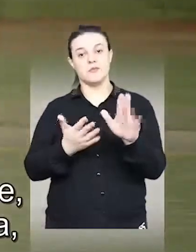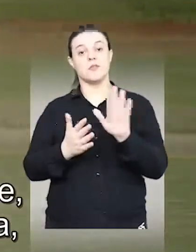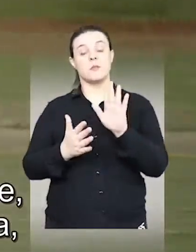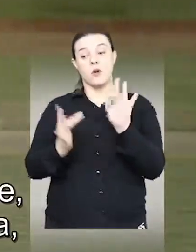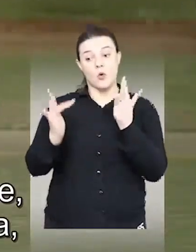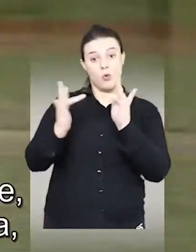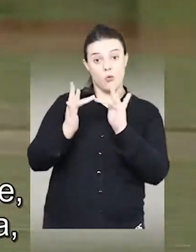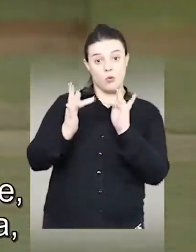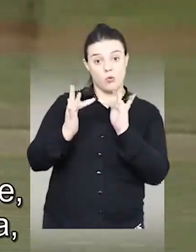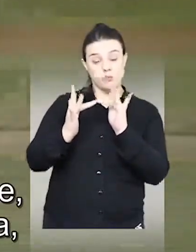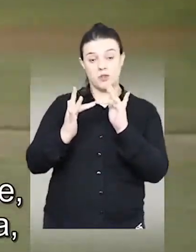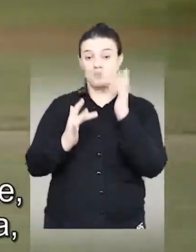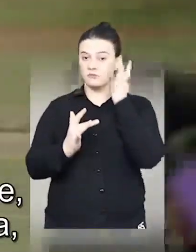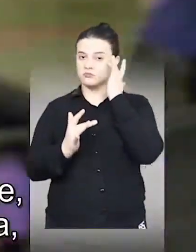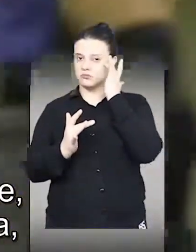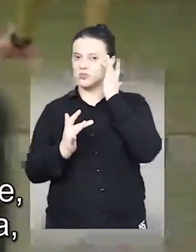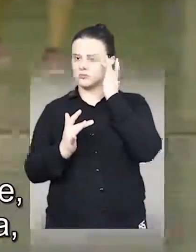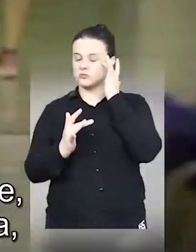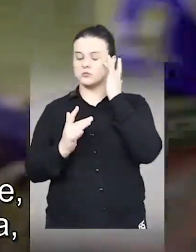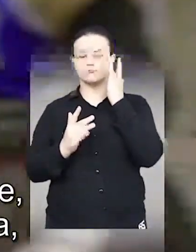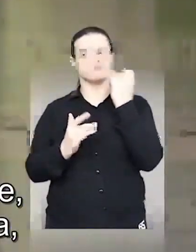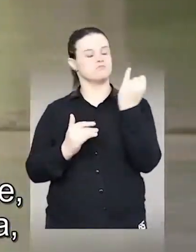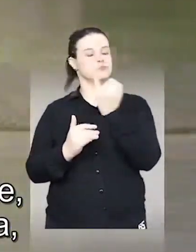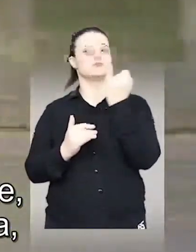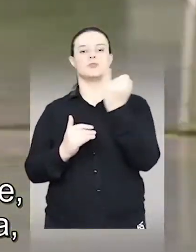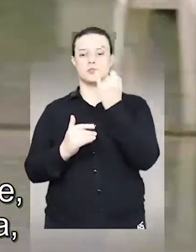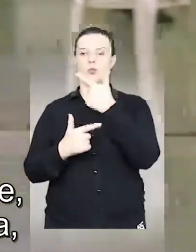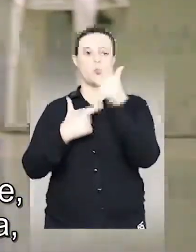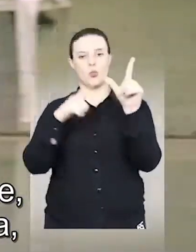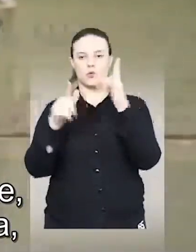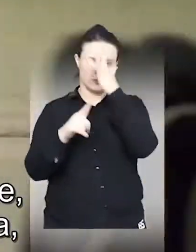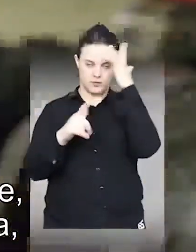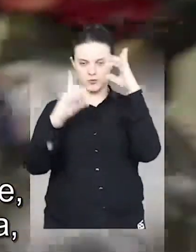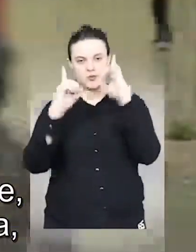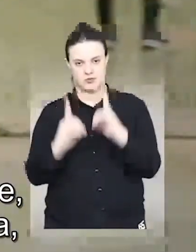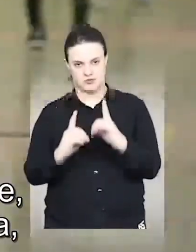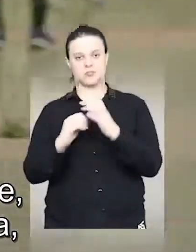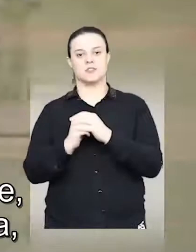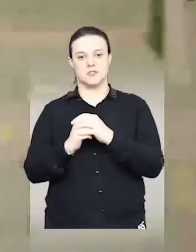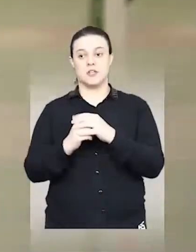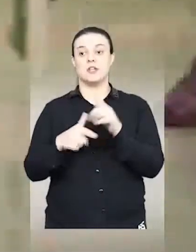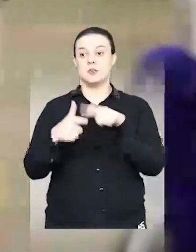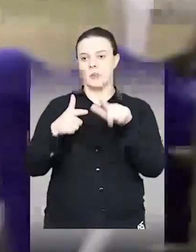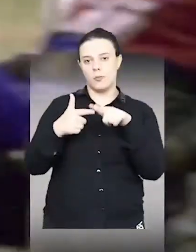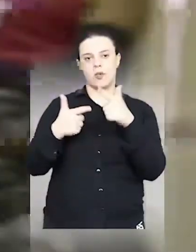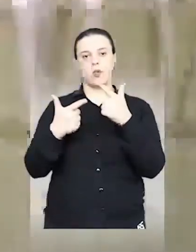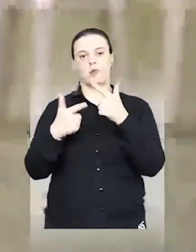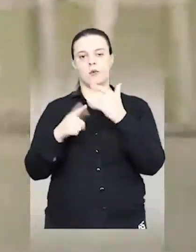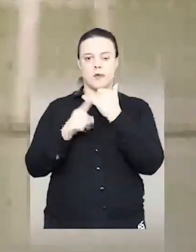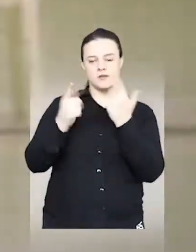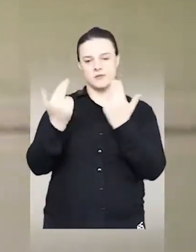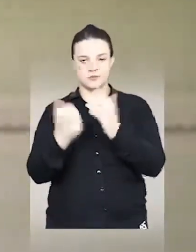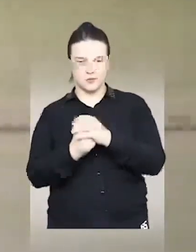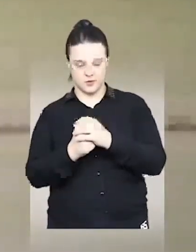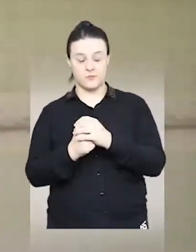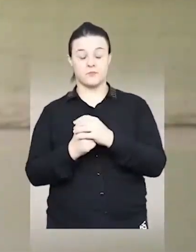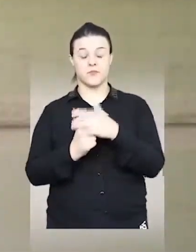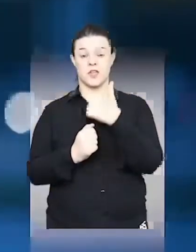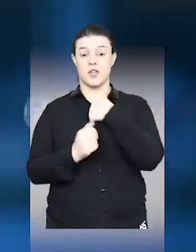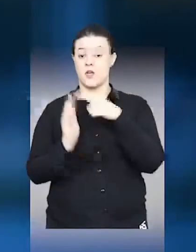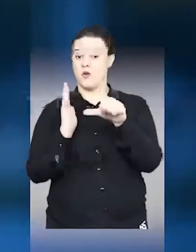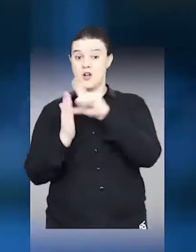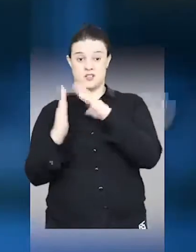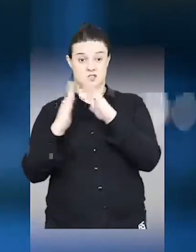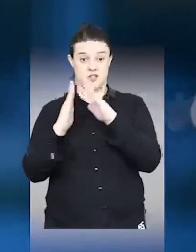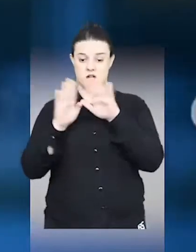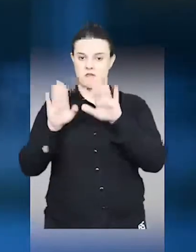Mas esse contato eu acho que foi bem importante com outras pessoas com deficiência, com problemas parecidos com os meus, né? Eu